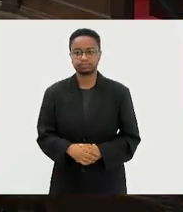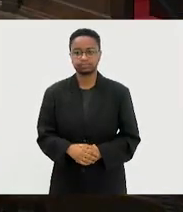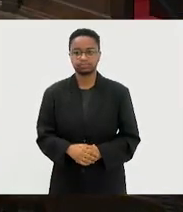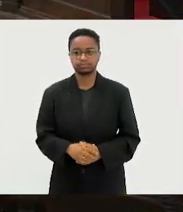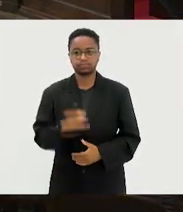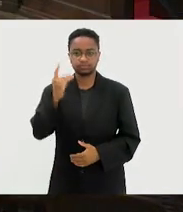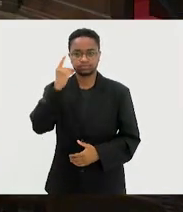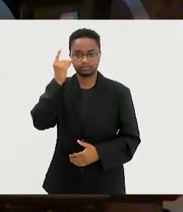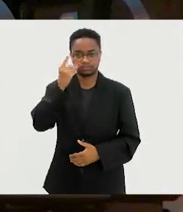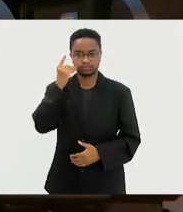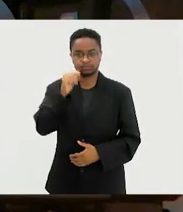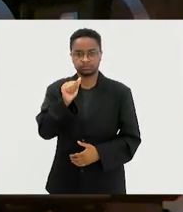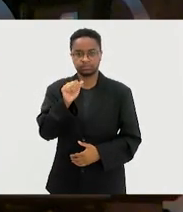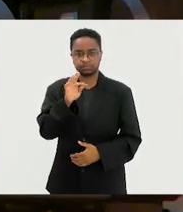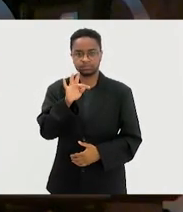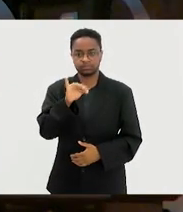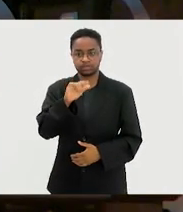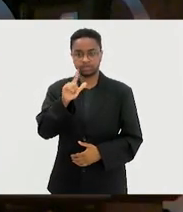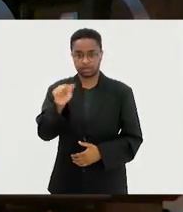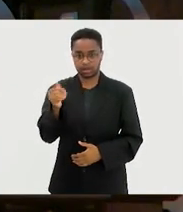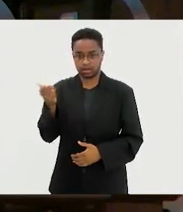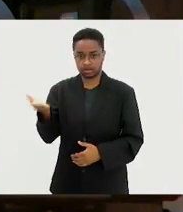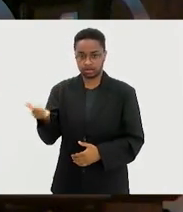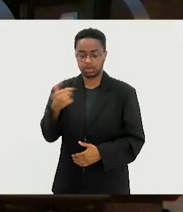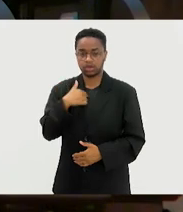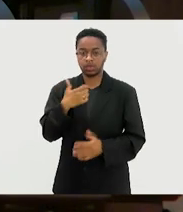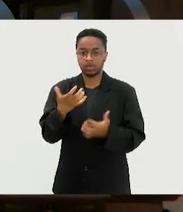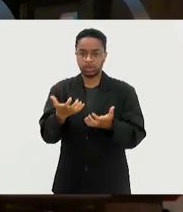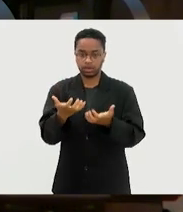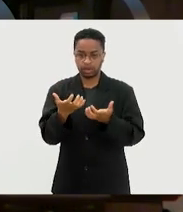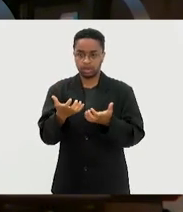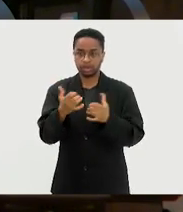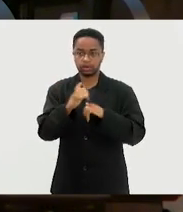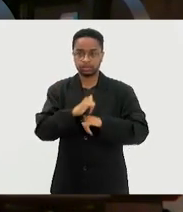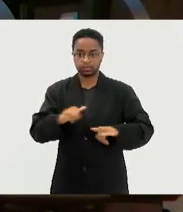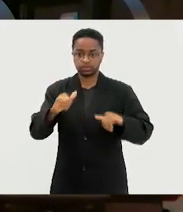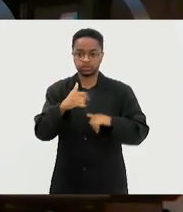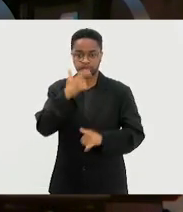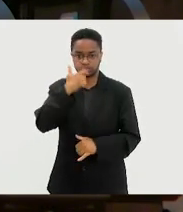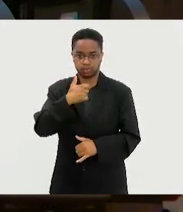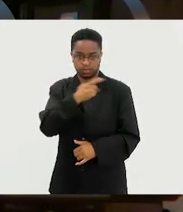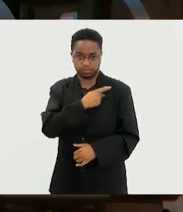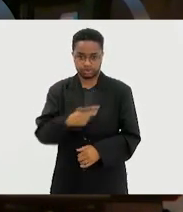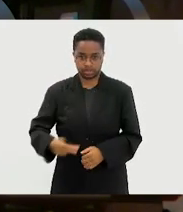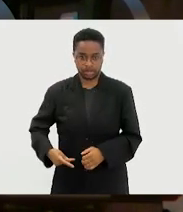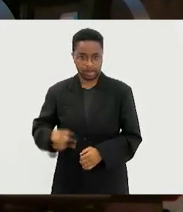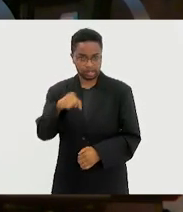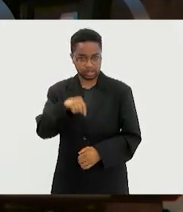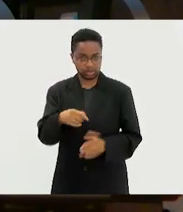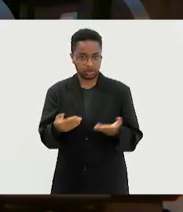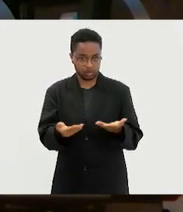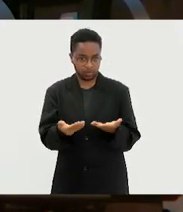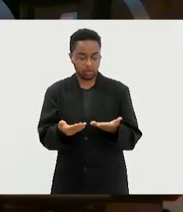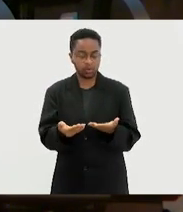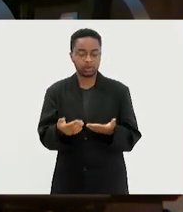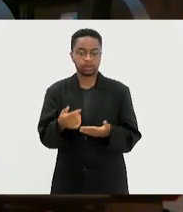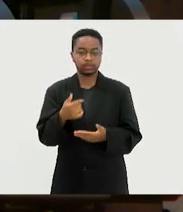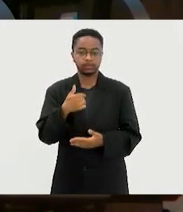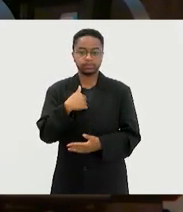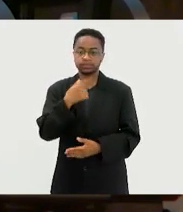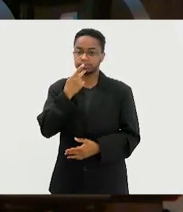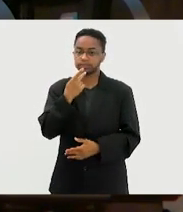Deputado Átila Nunes, eu quero ressaltar aqui, até presidindo essa sessão, falar realmente da